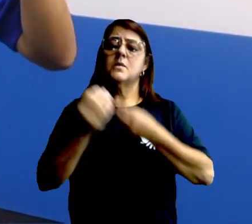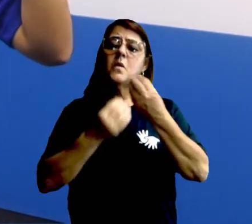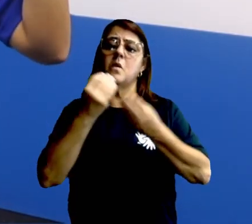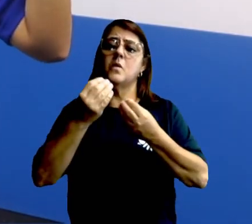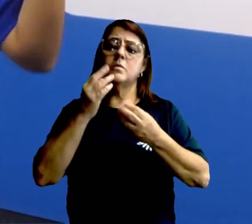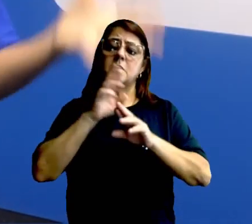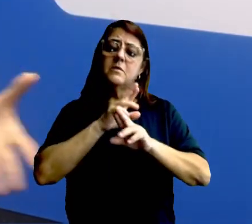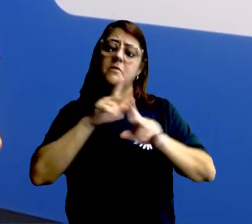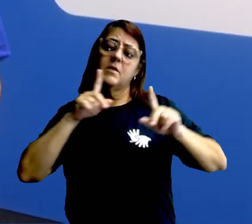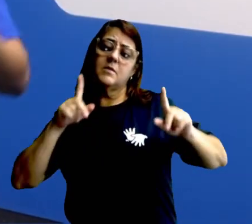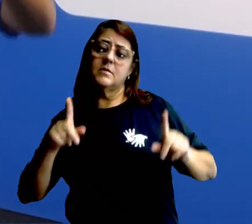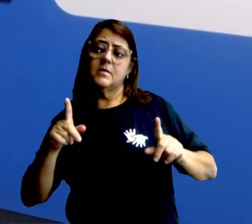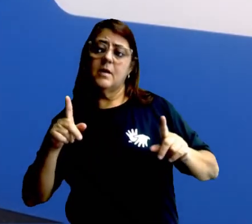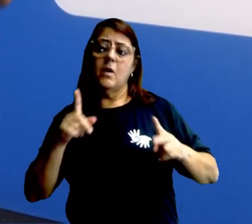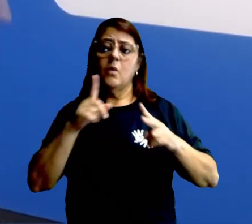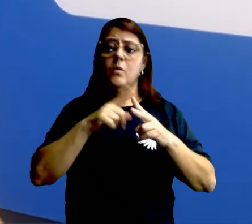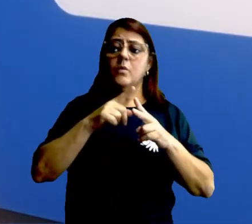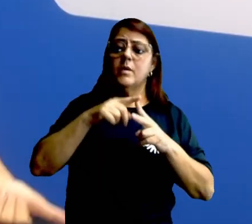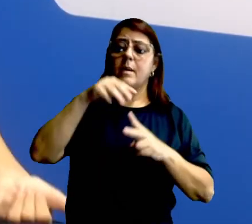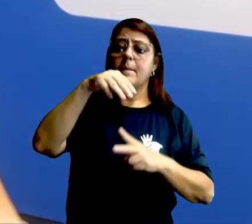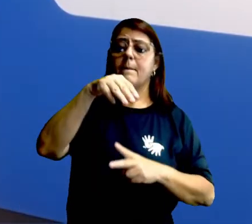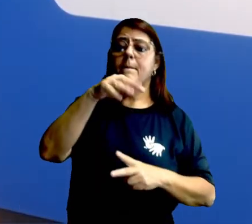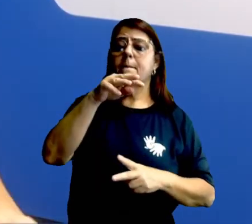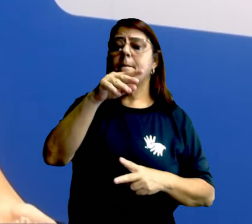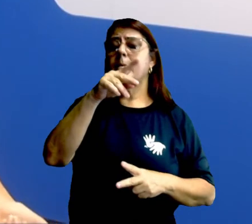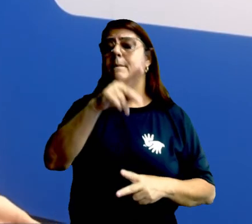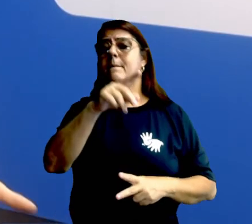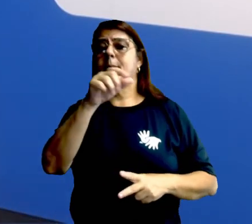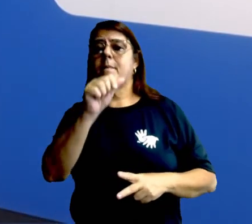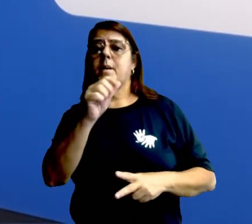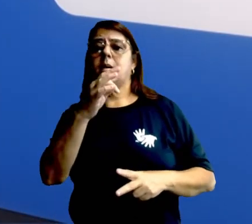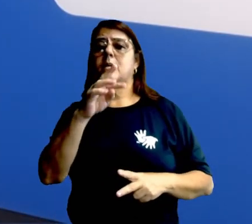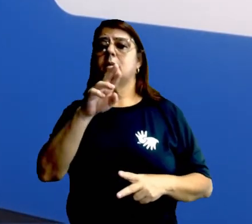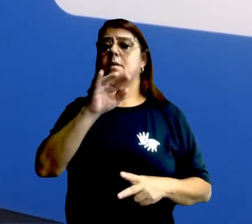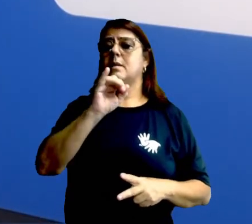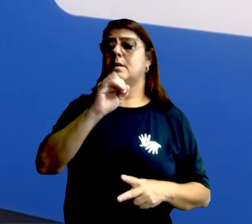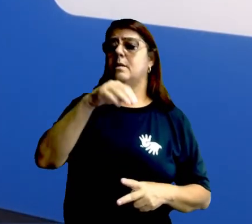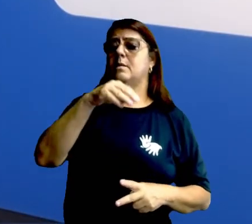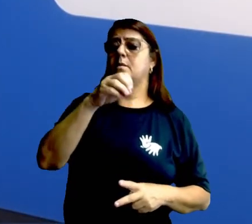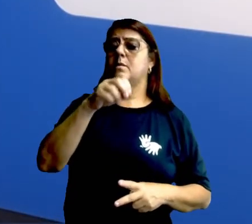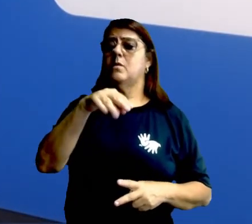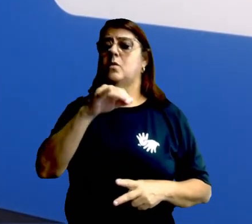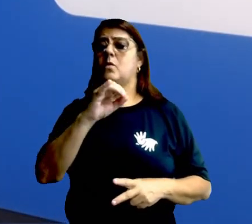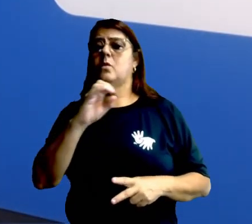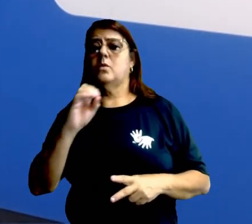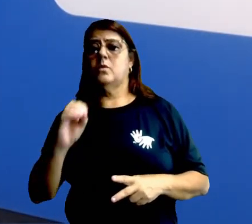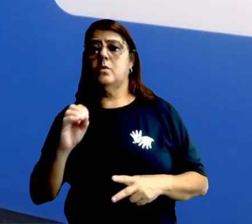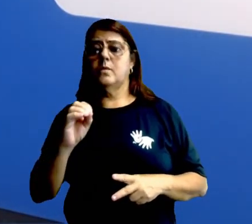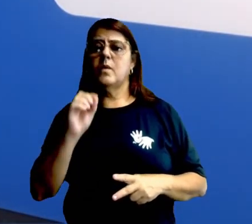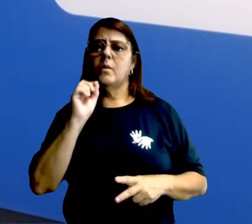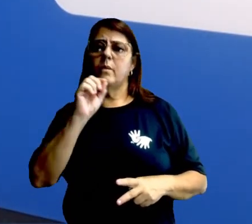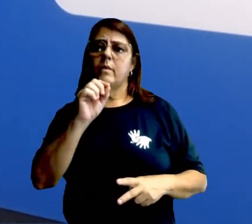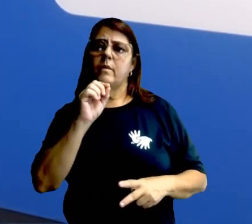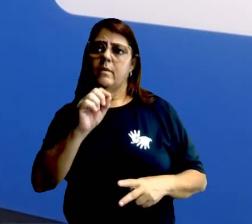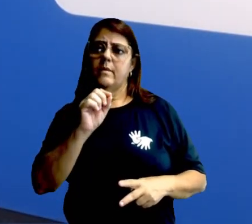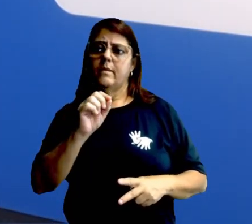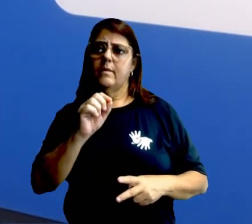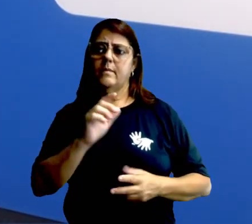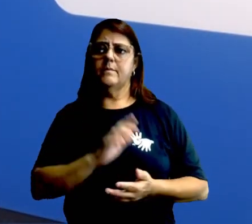de sabermos diferenciar o que é patrimônio. Então, a partir disso, eu tenho